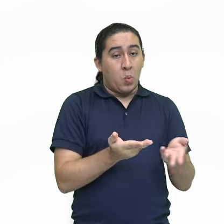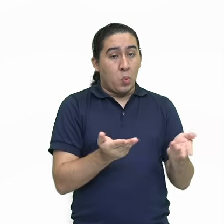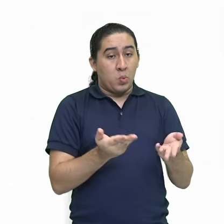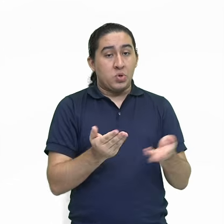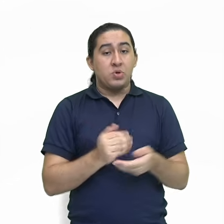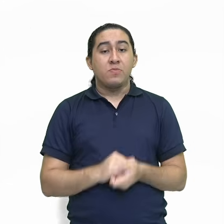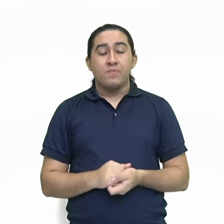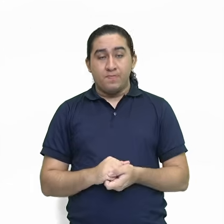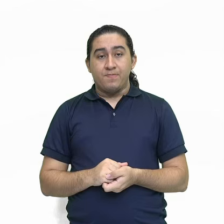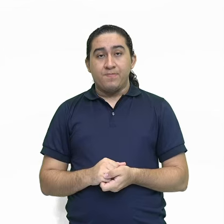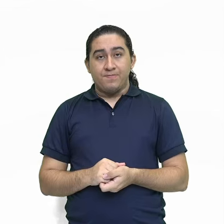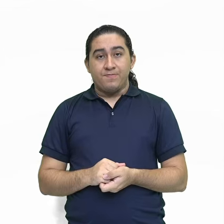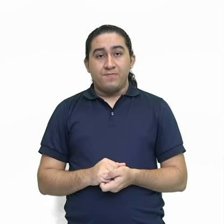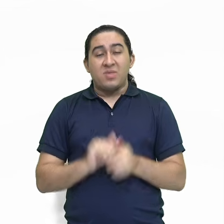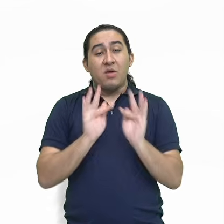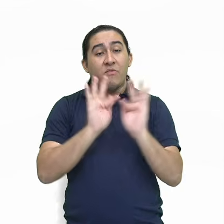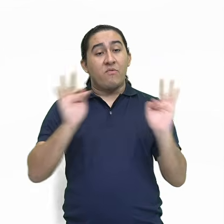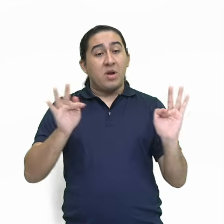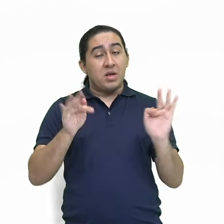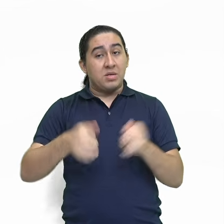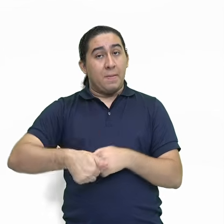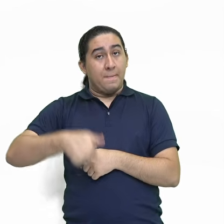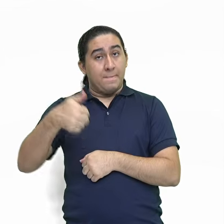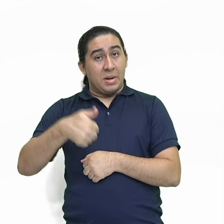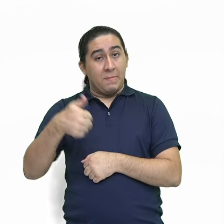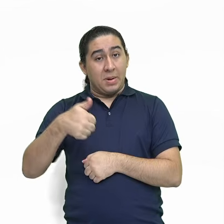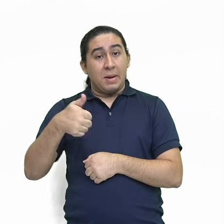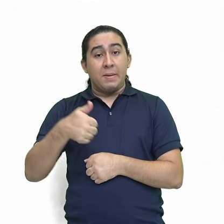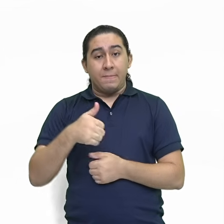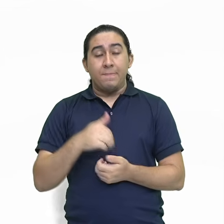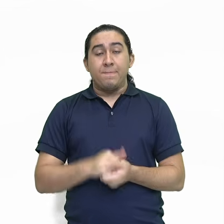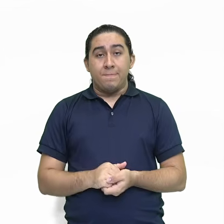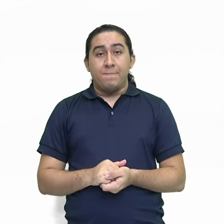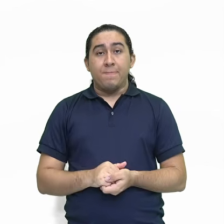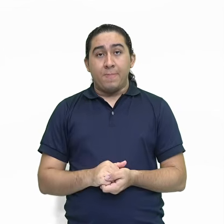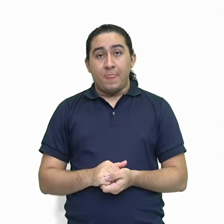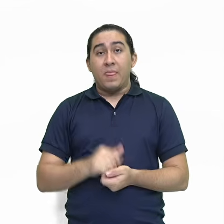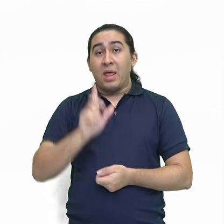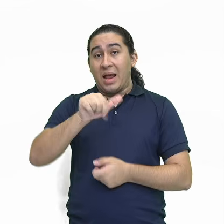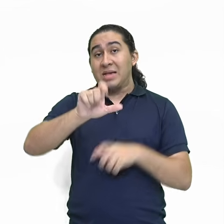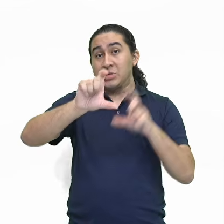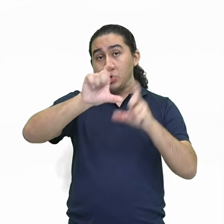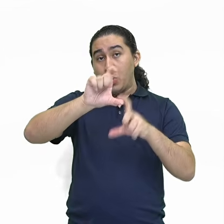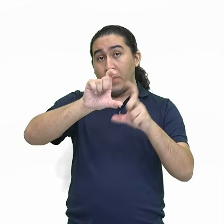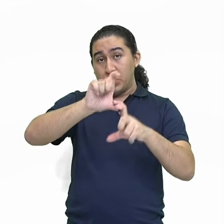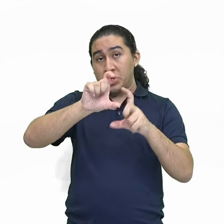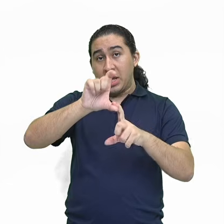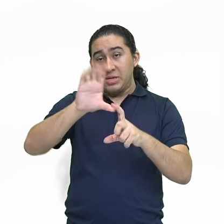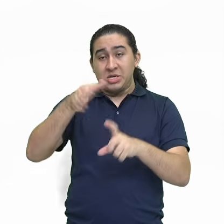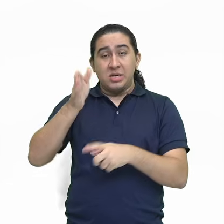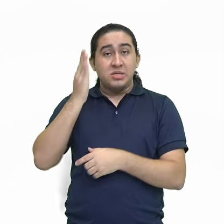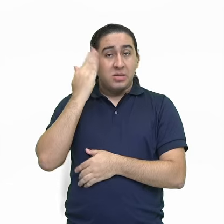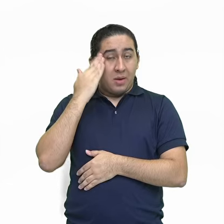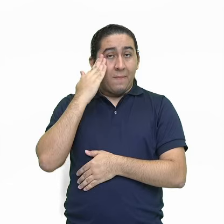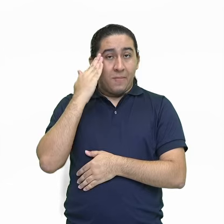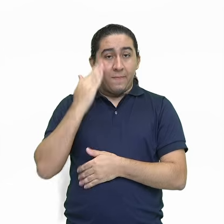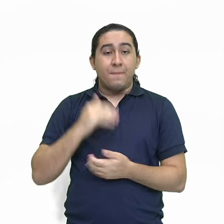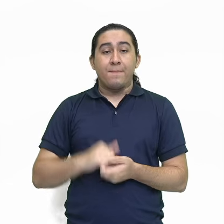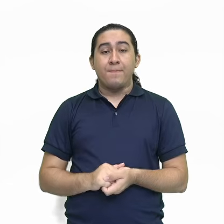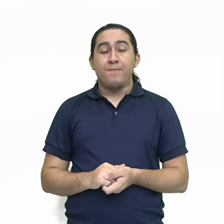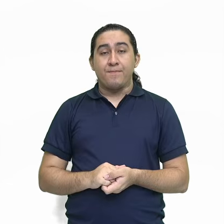esta oração, para esta oração subordinada, principalmente, que é o que a gente está